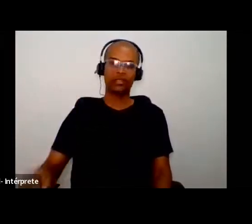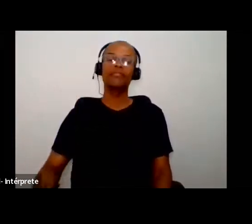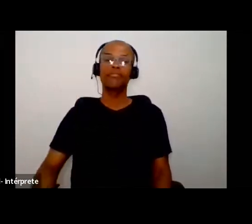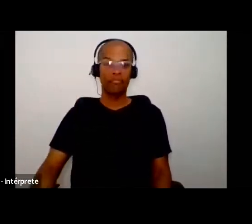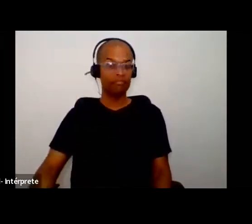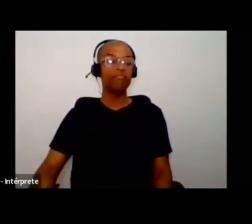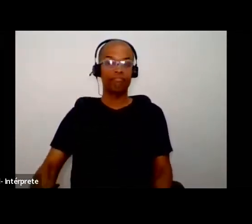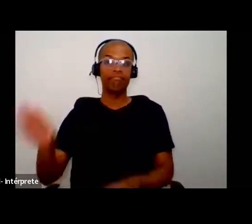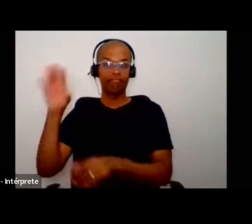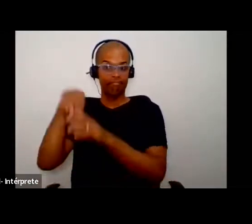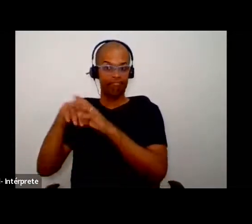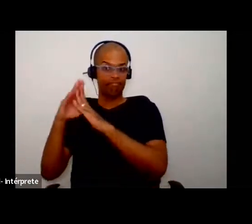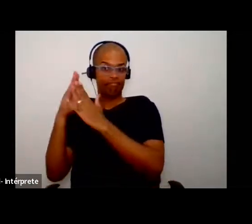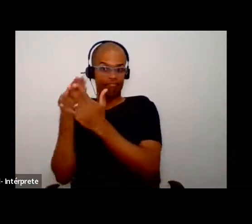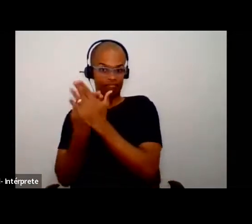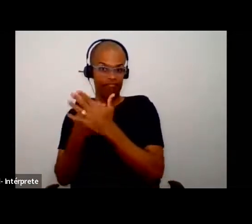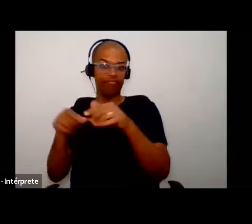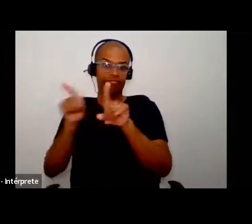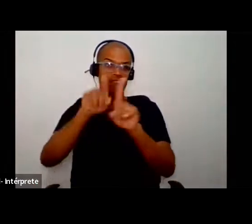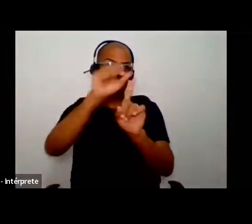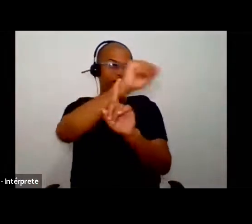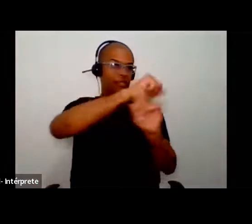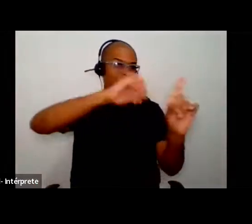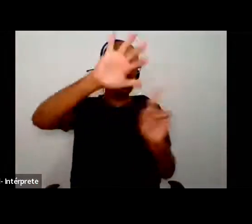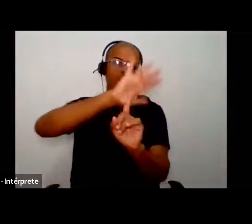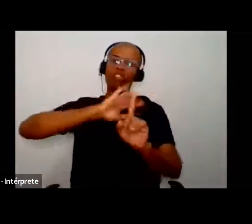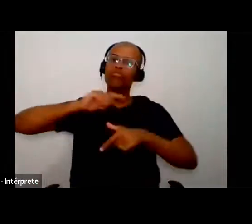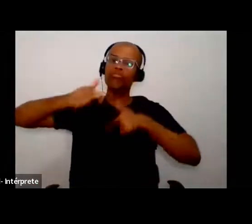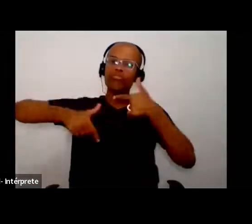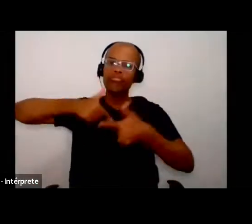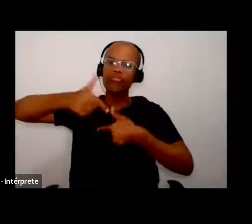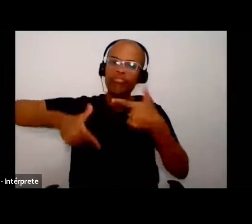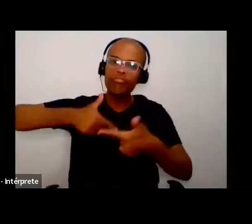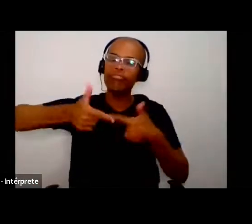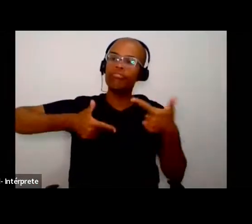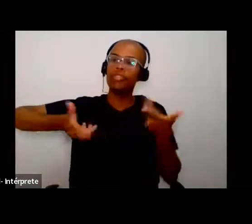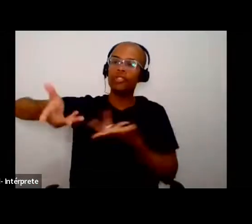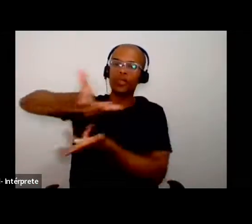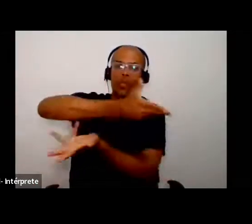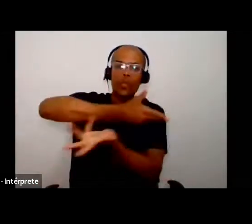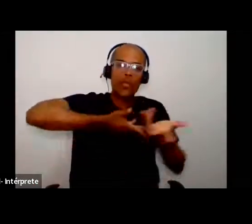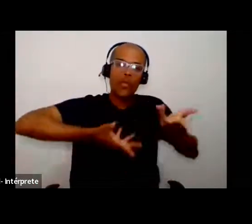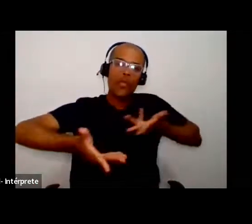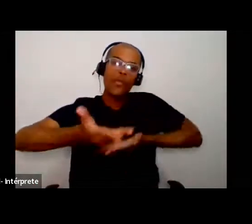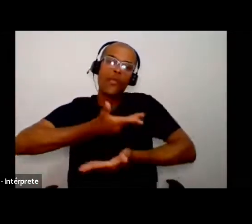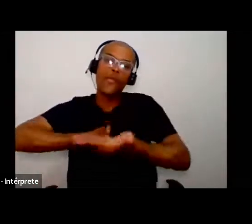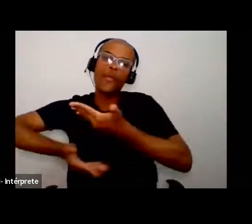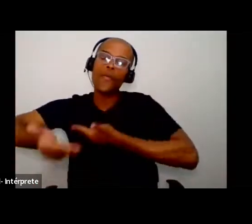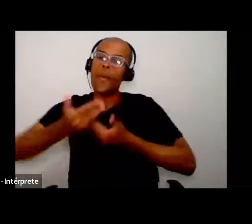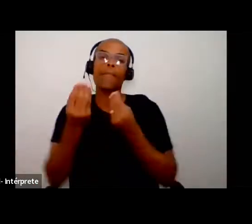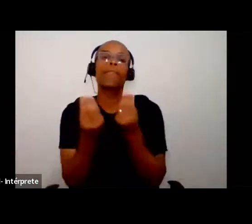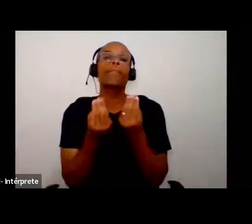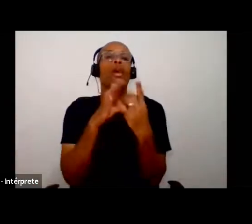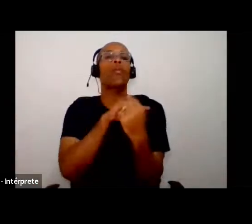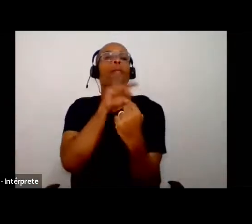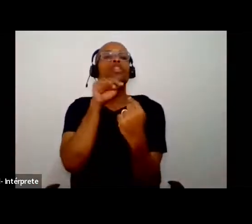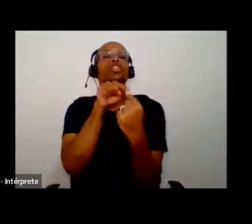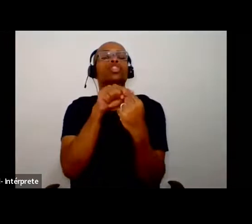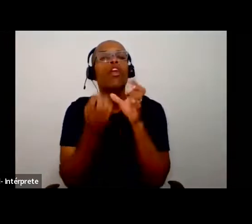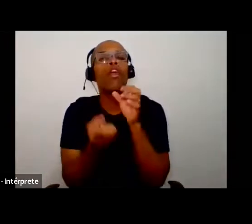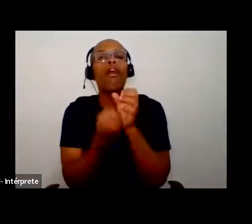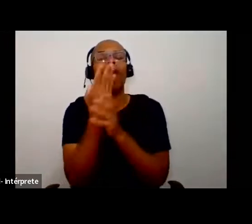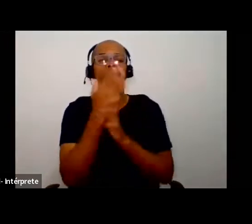tanto na escola quanto na sociedade, trabalhando em colaboração para desenvolver propostas,